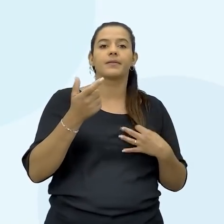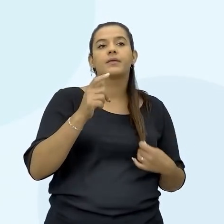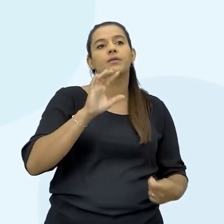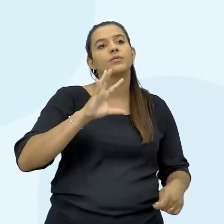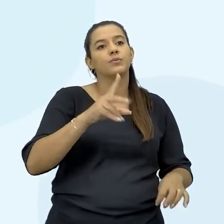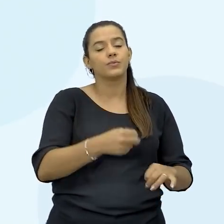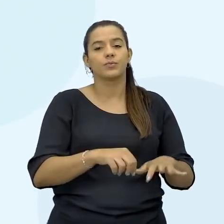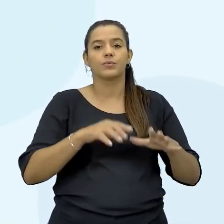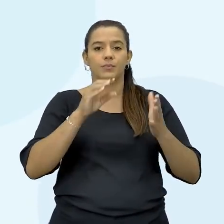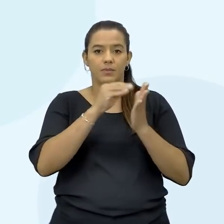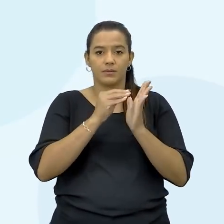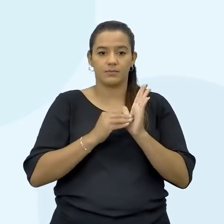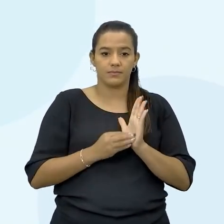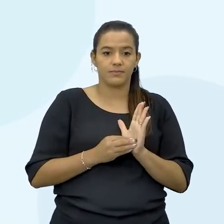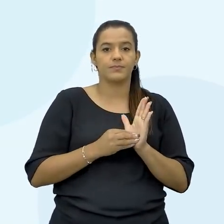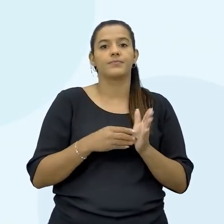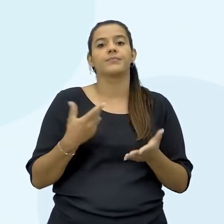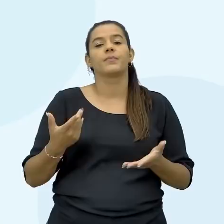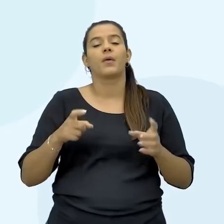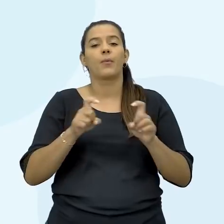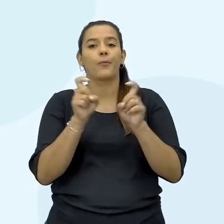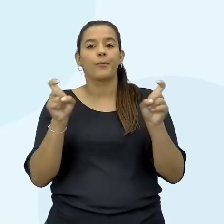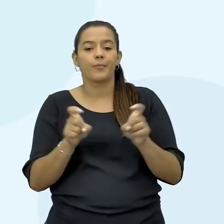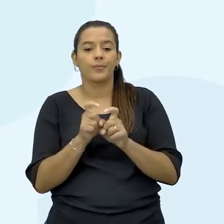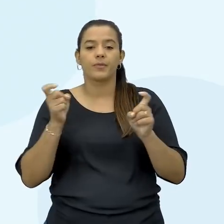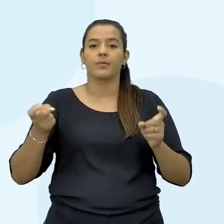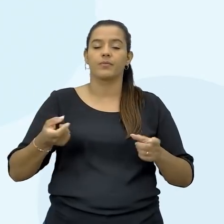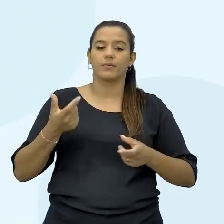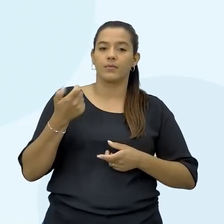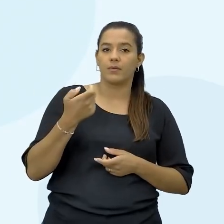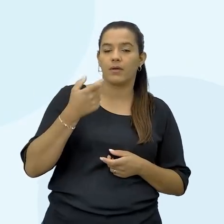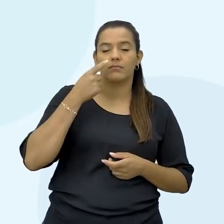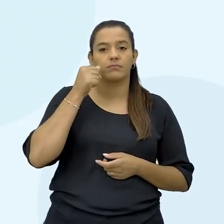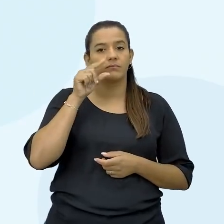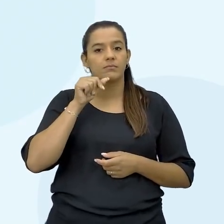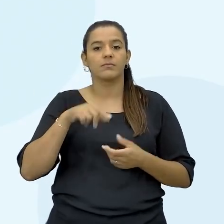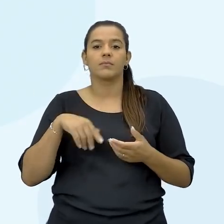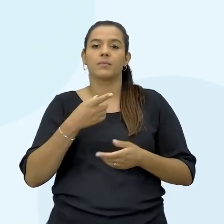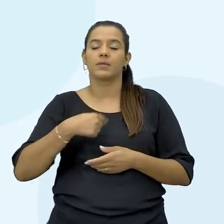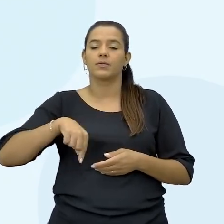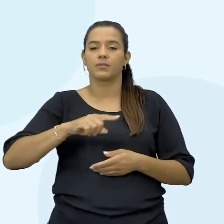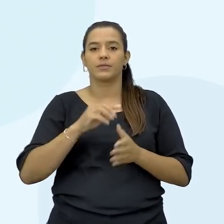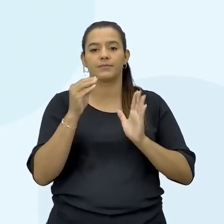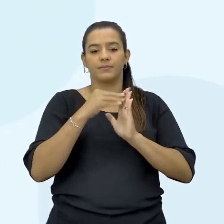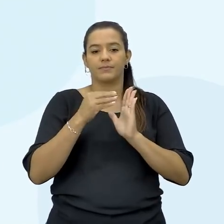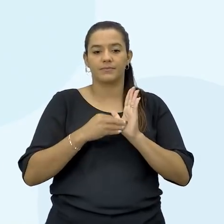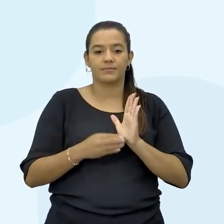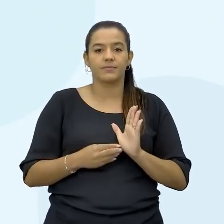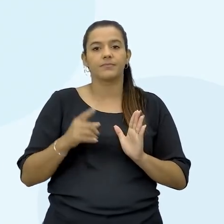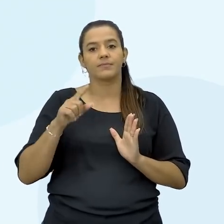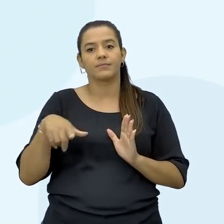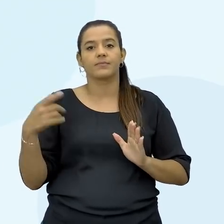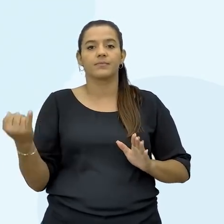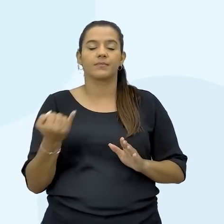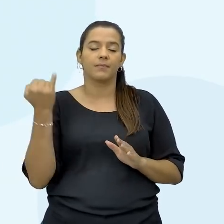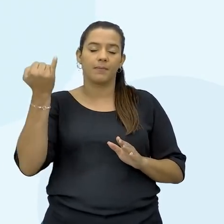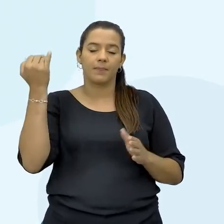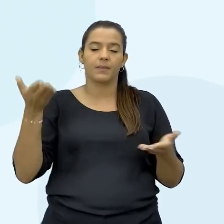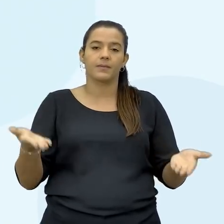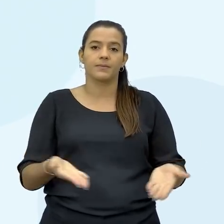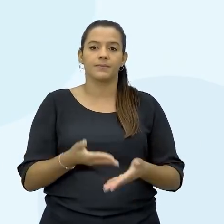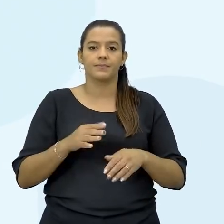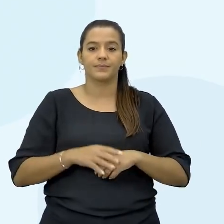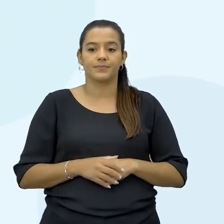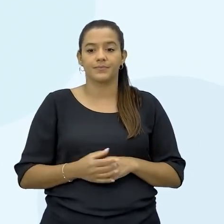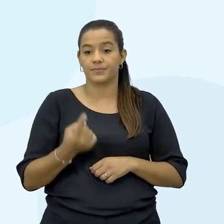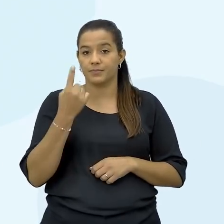de anotações, o computador, lápis, caneta, para fazer as anotações importantes desta formação.